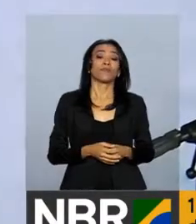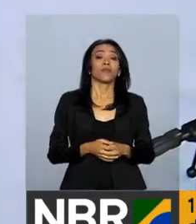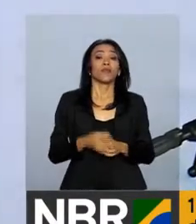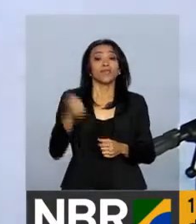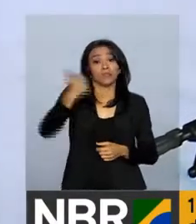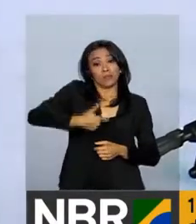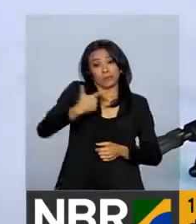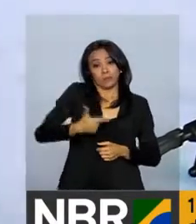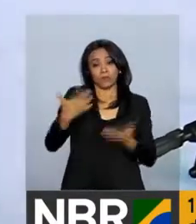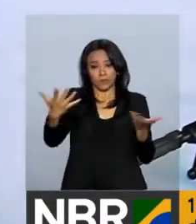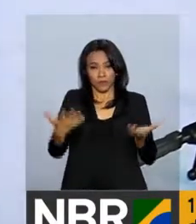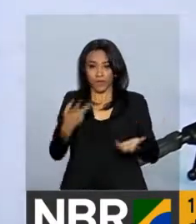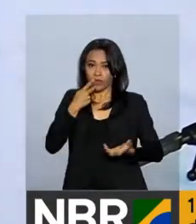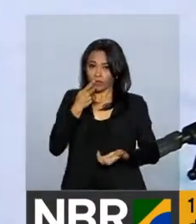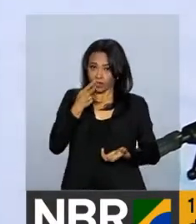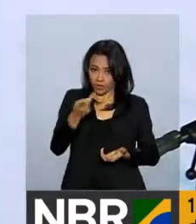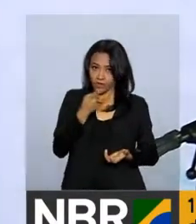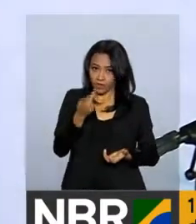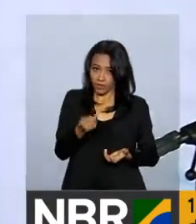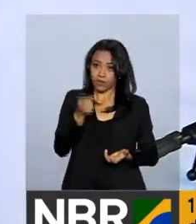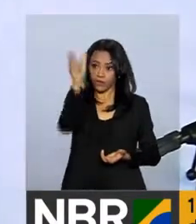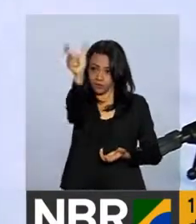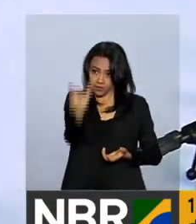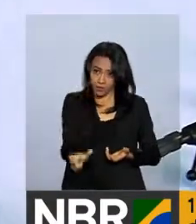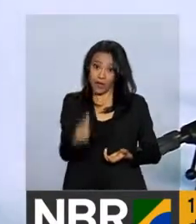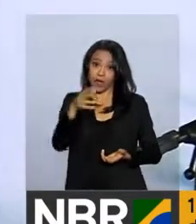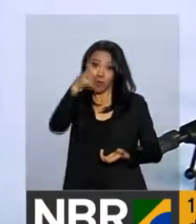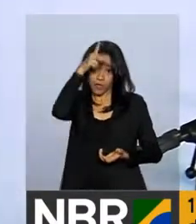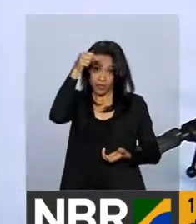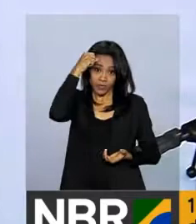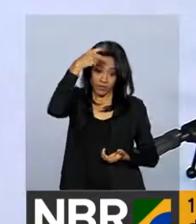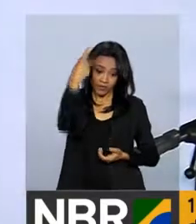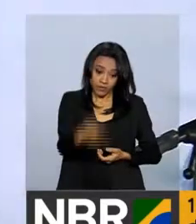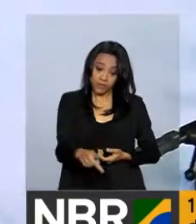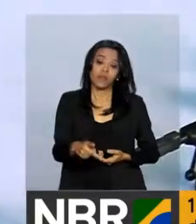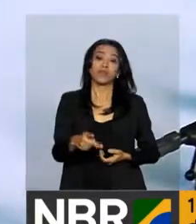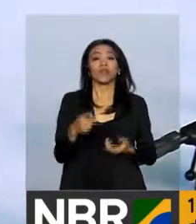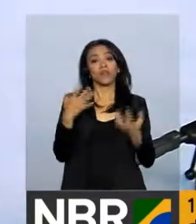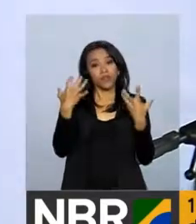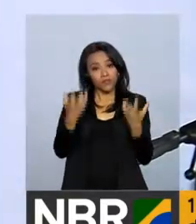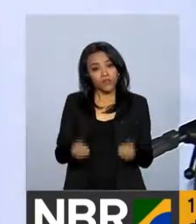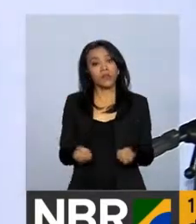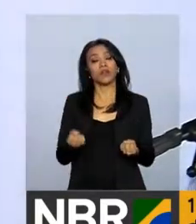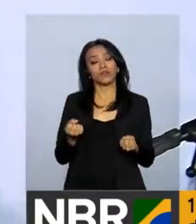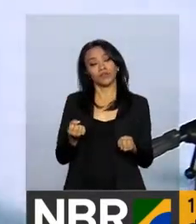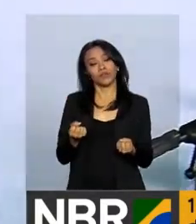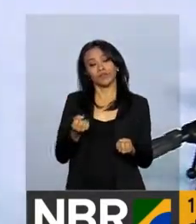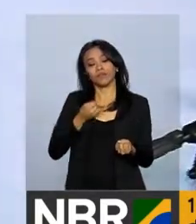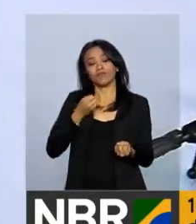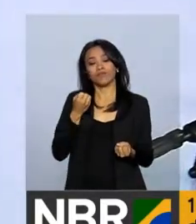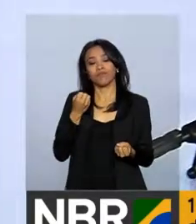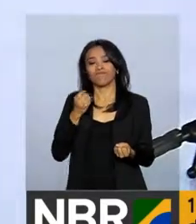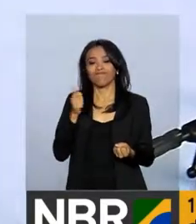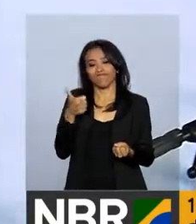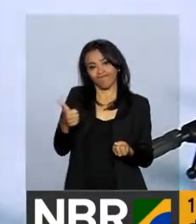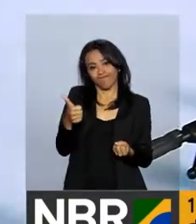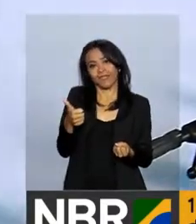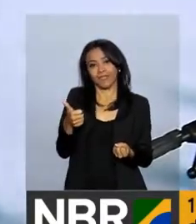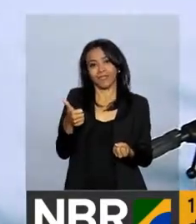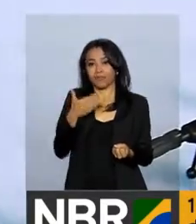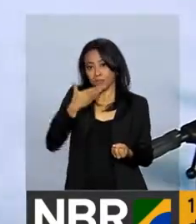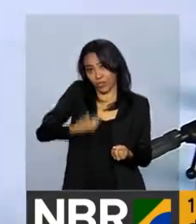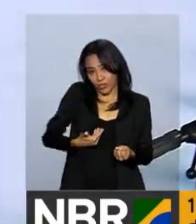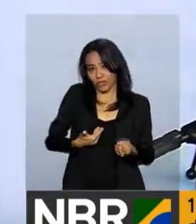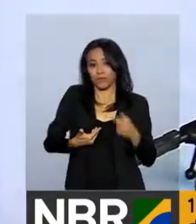prefeito, saudando a todos, que nós vamos atender a construção de novas casas, Valdir. Não é? Ele fez o